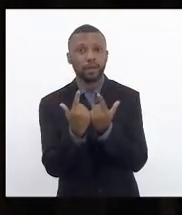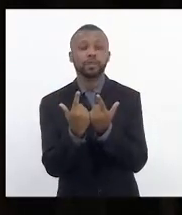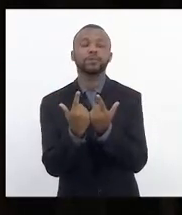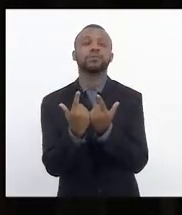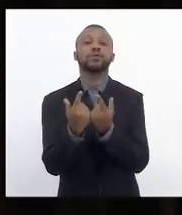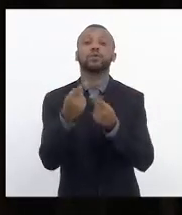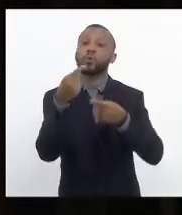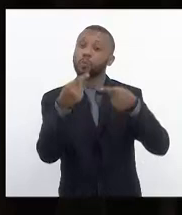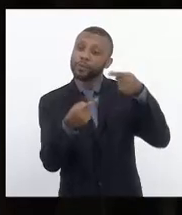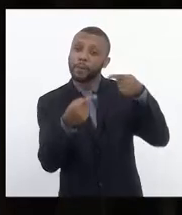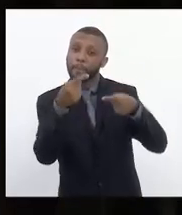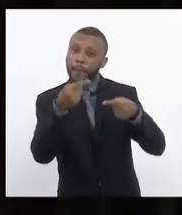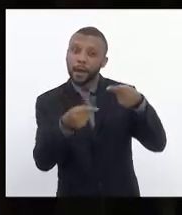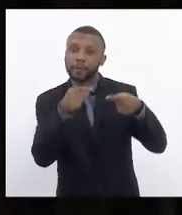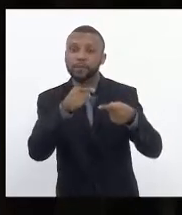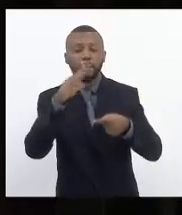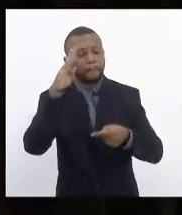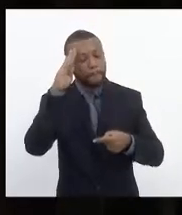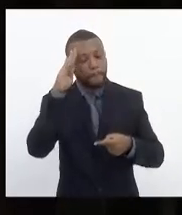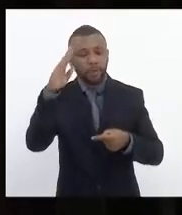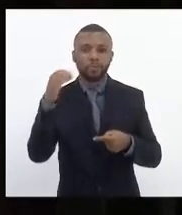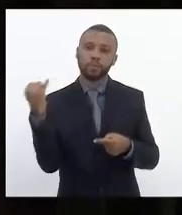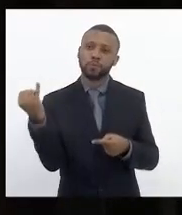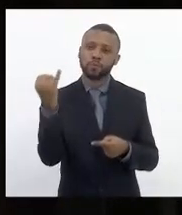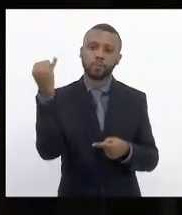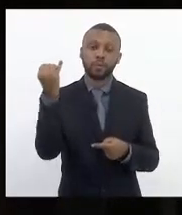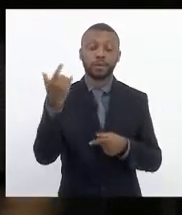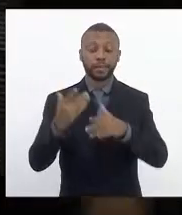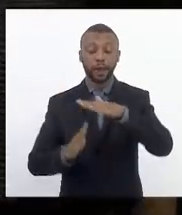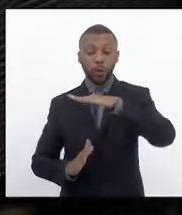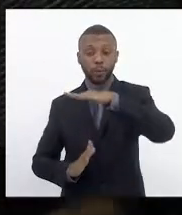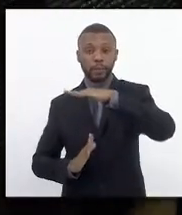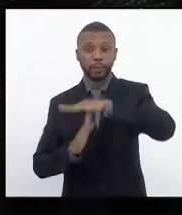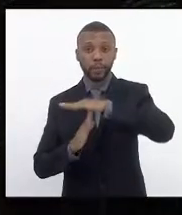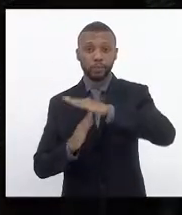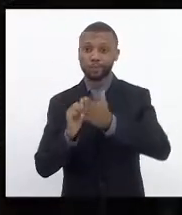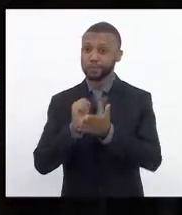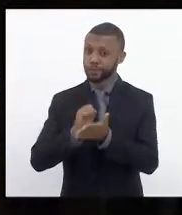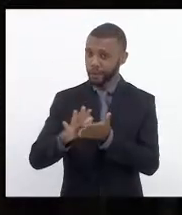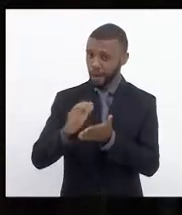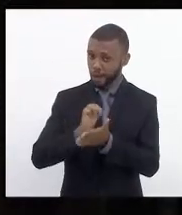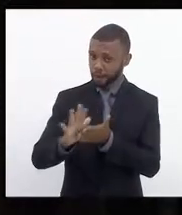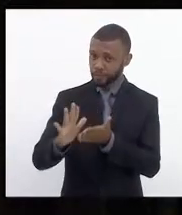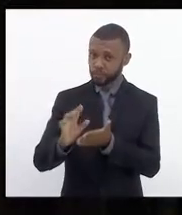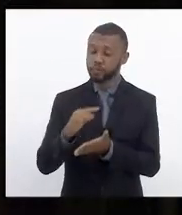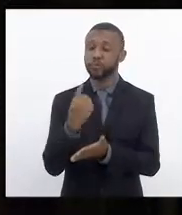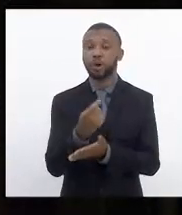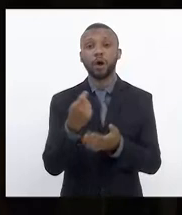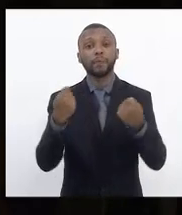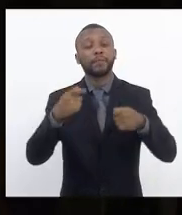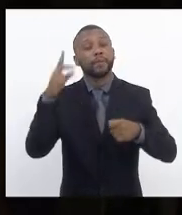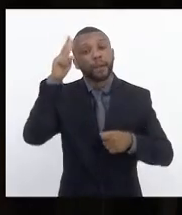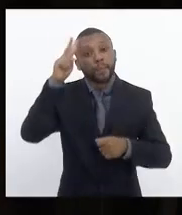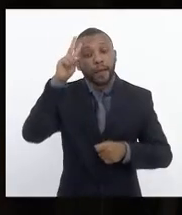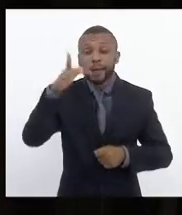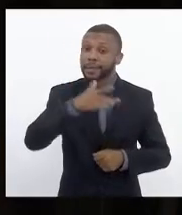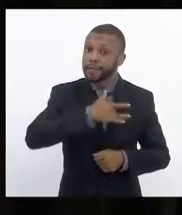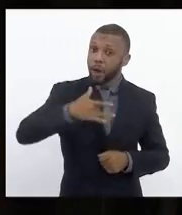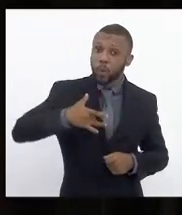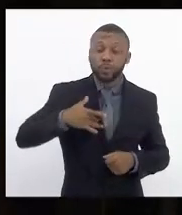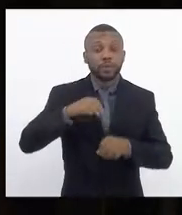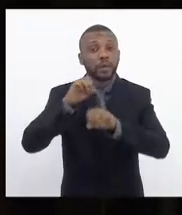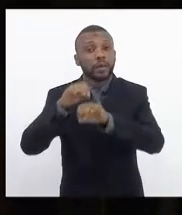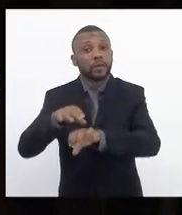um debate que vai ser Central que é o tato o teto de gastos a gente precisa lembrar saúde e educação